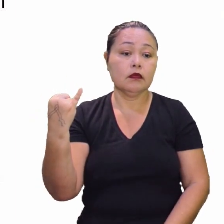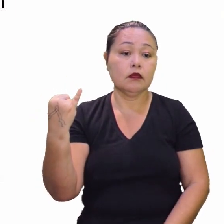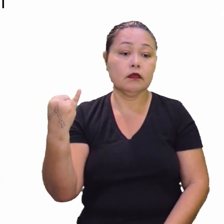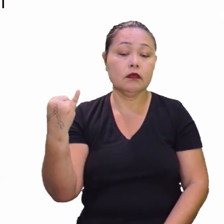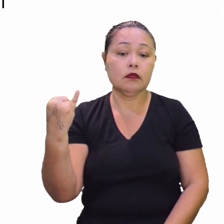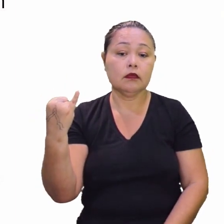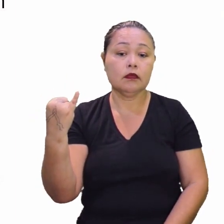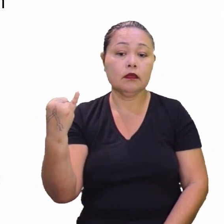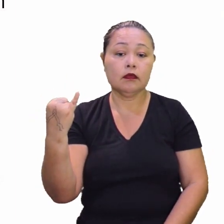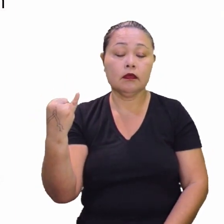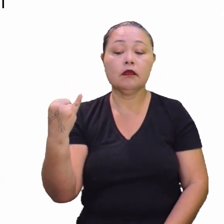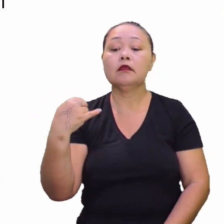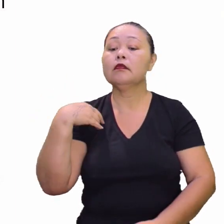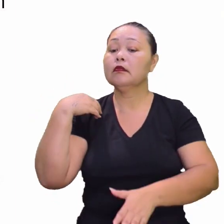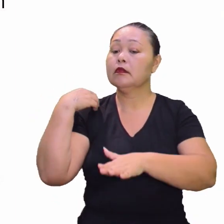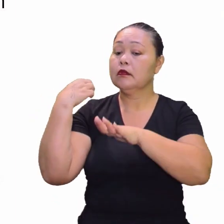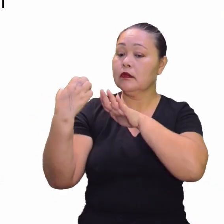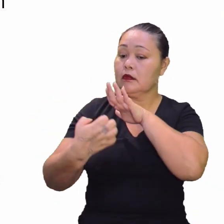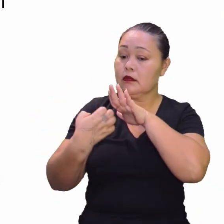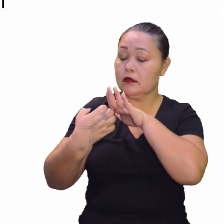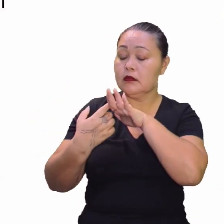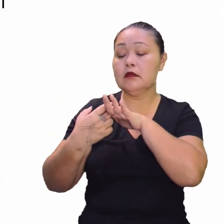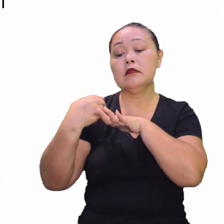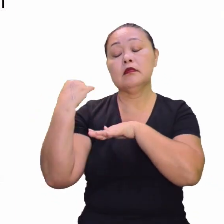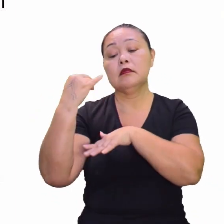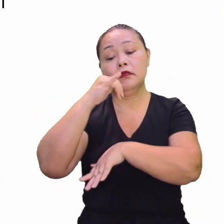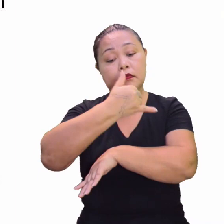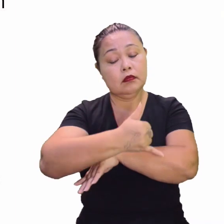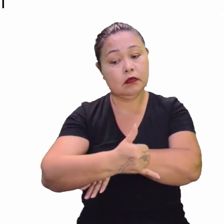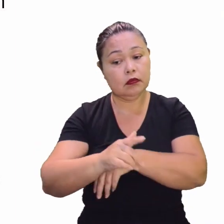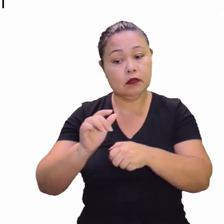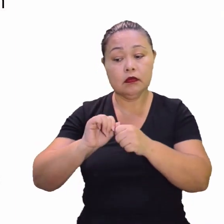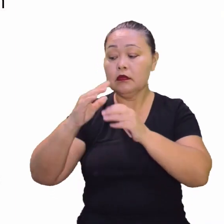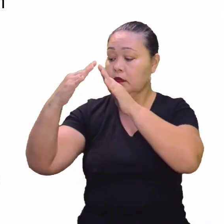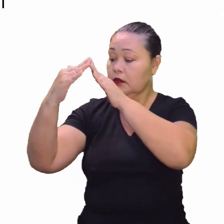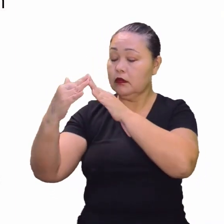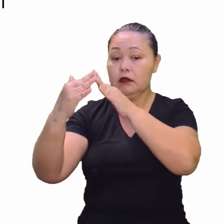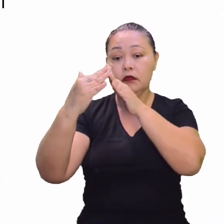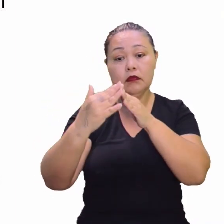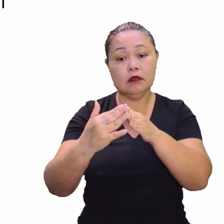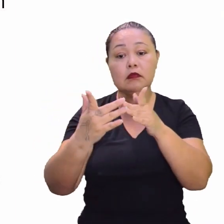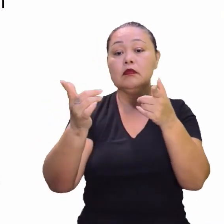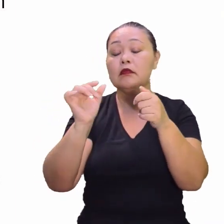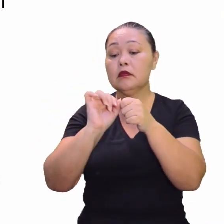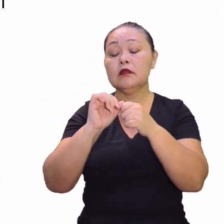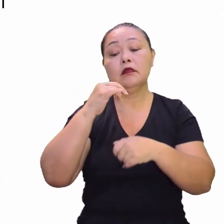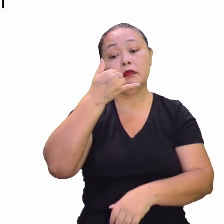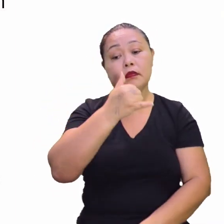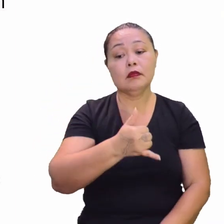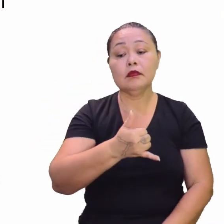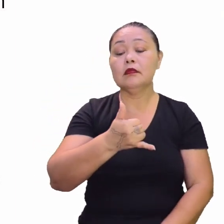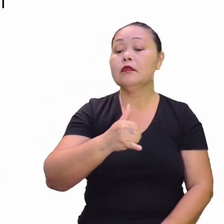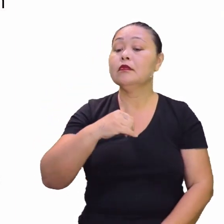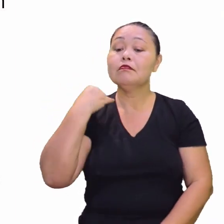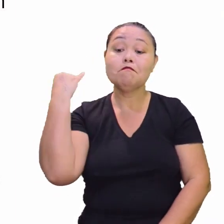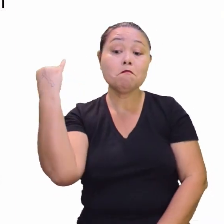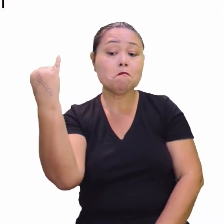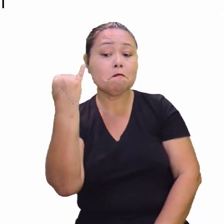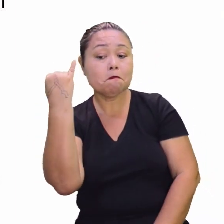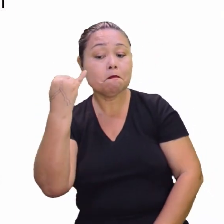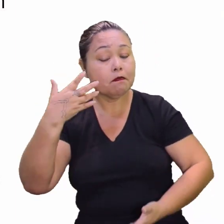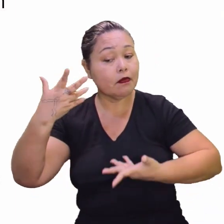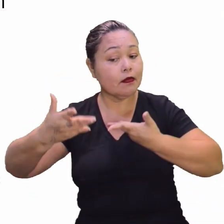para a indústria, a energia é importante para as residências, a energia é importante